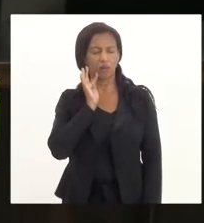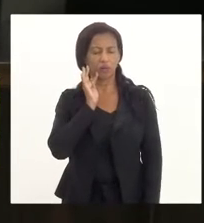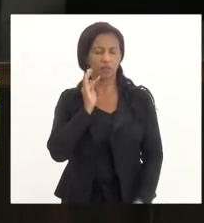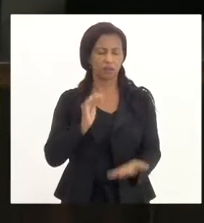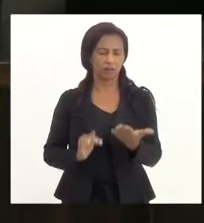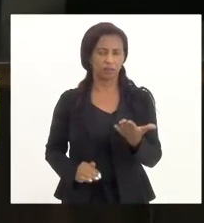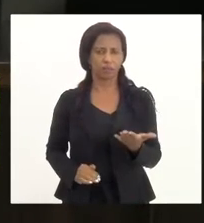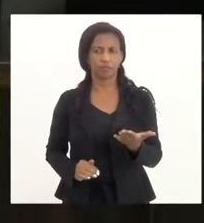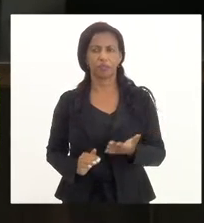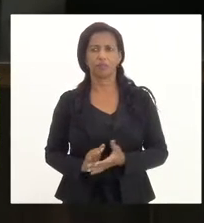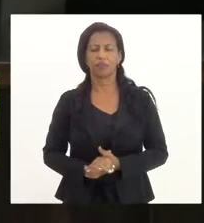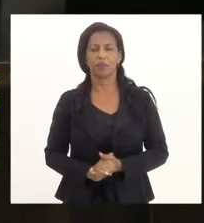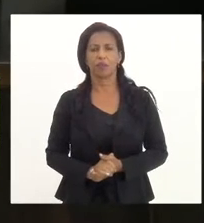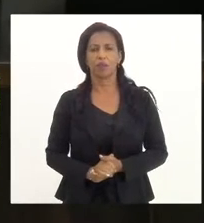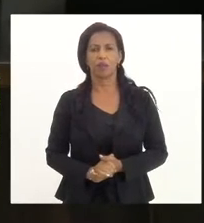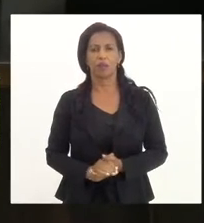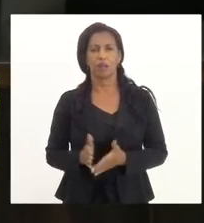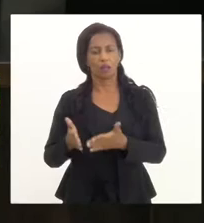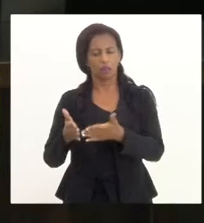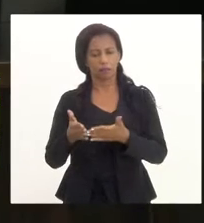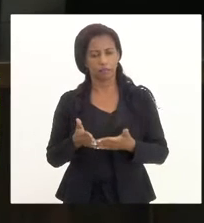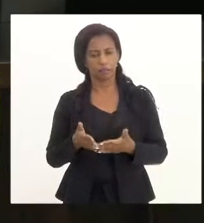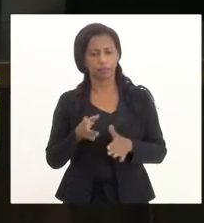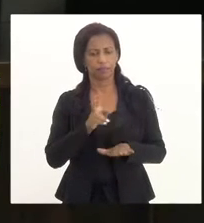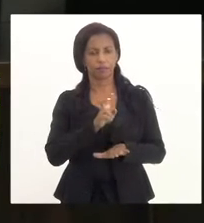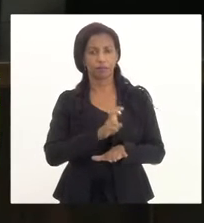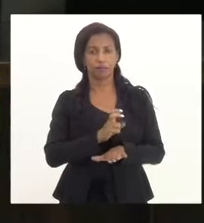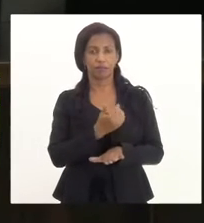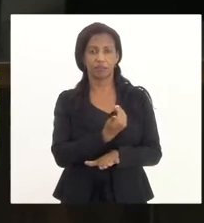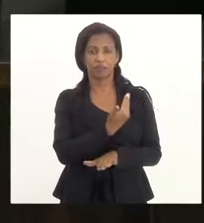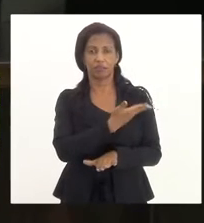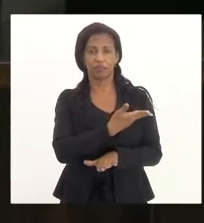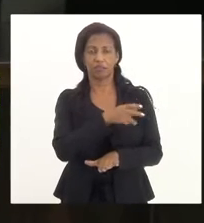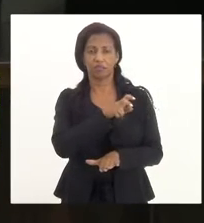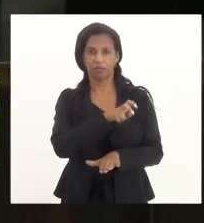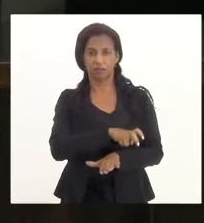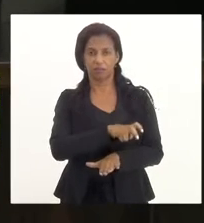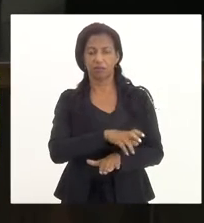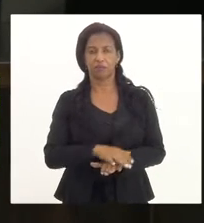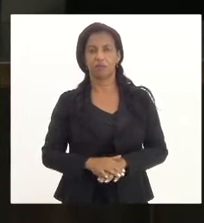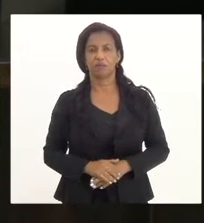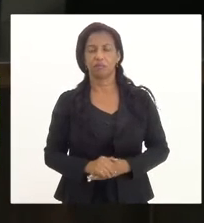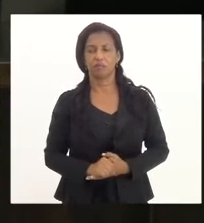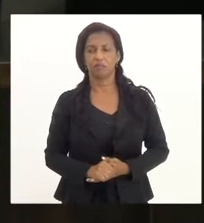serafini com por aqui a mesa a minha esquerda